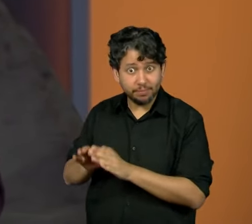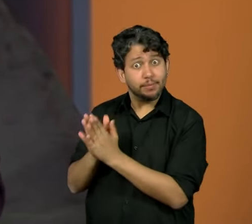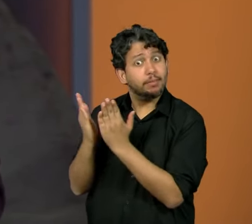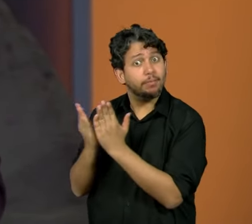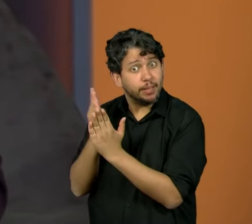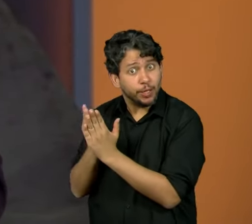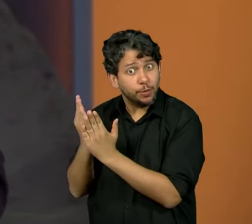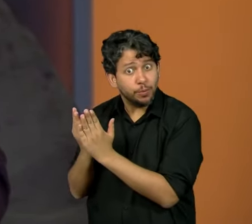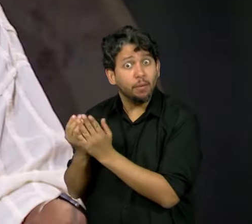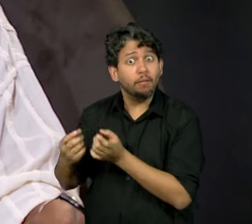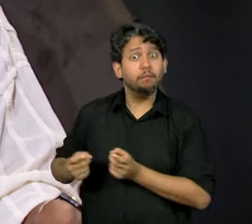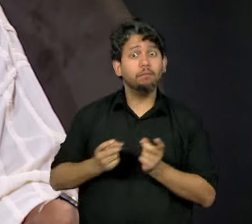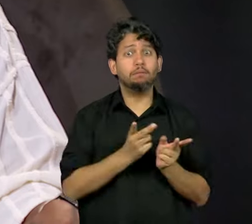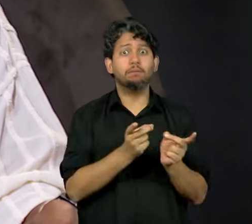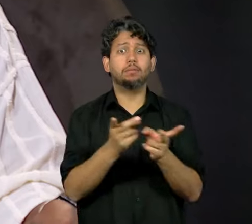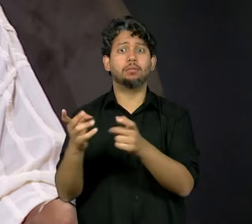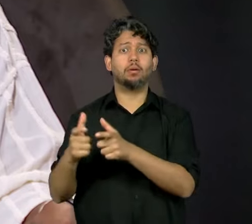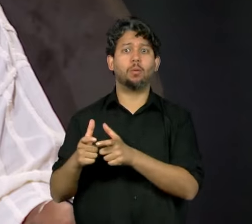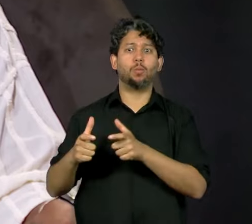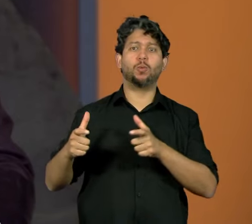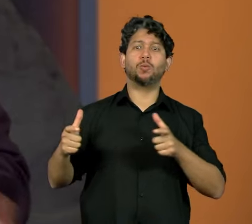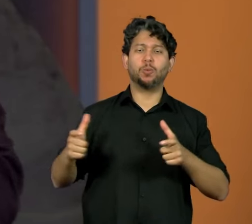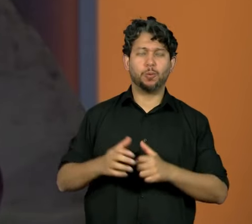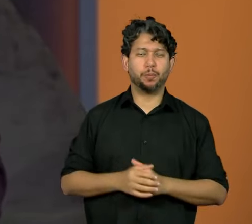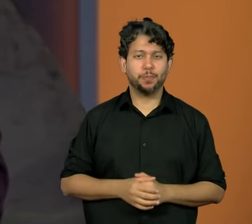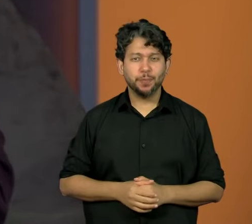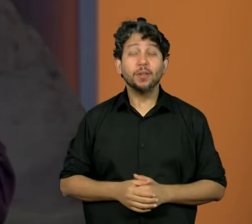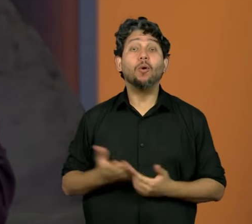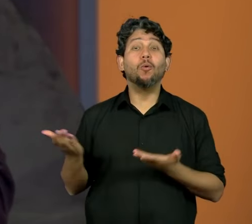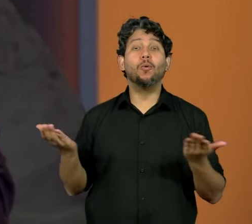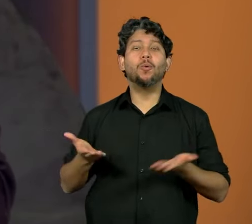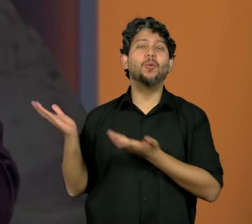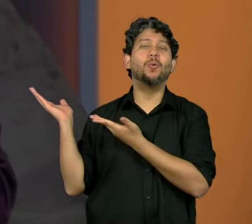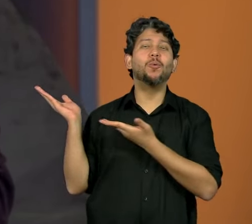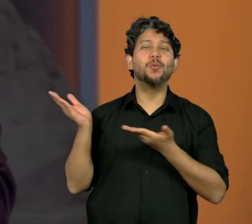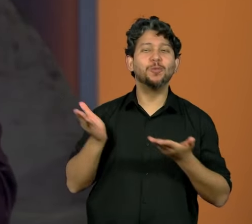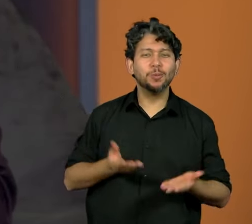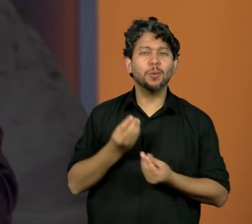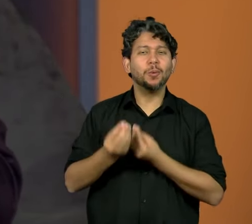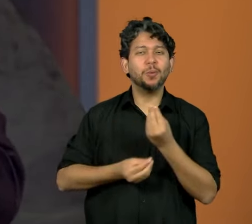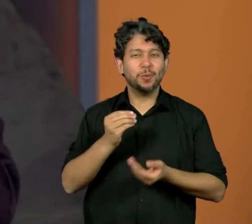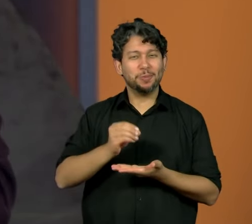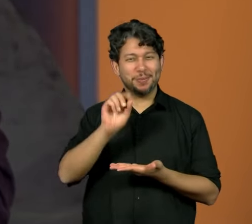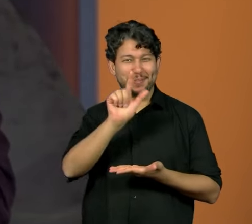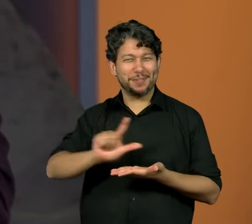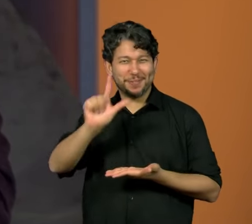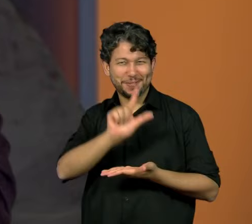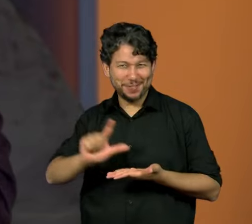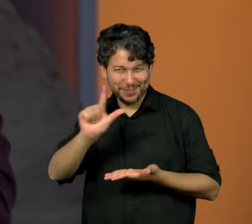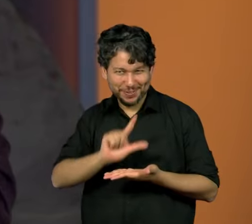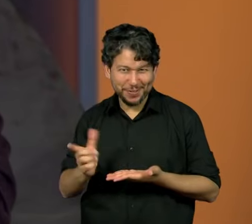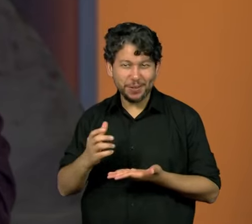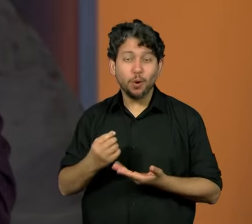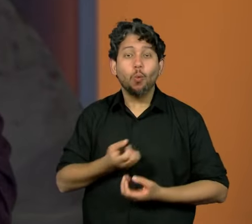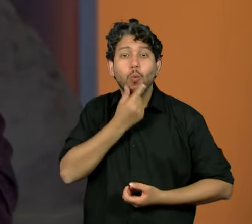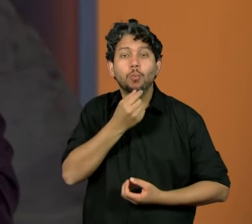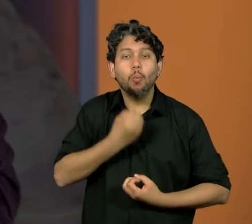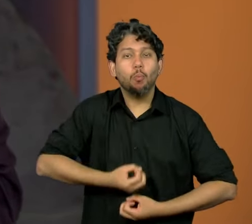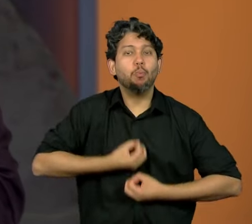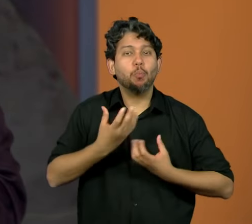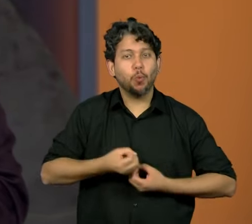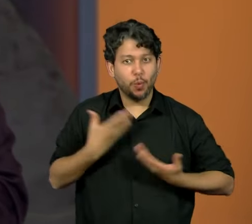leitores e movimentado o mercado editorial. Para falarmos mais sobre o valor da literatura negra, eu quero convidar para o papo o poeta e editor